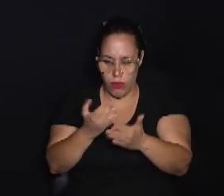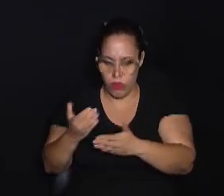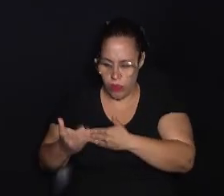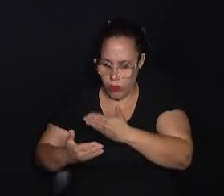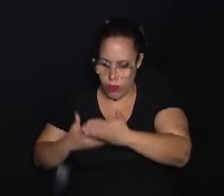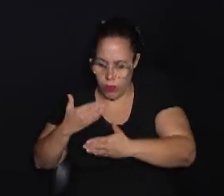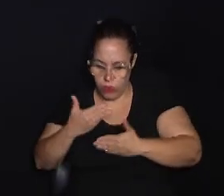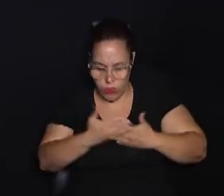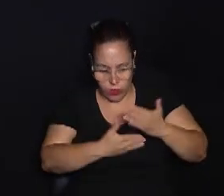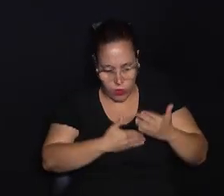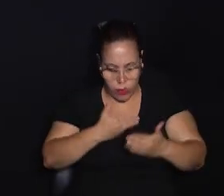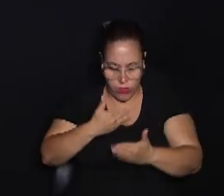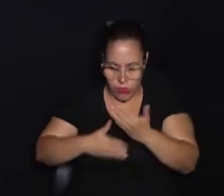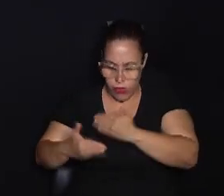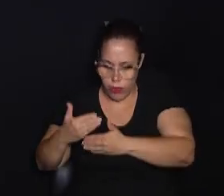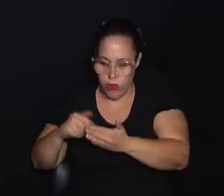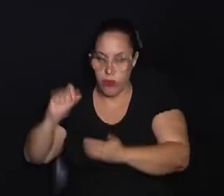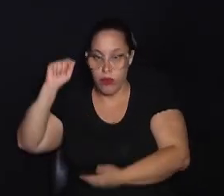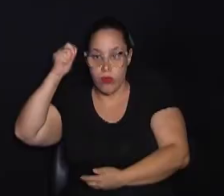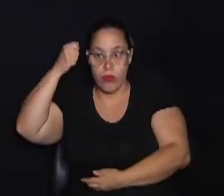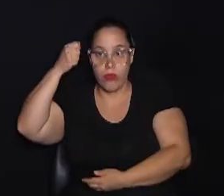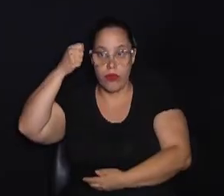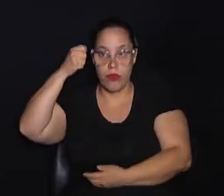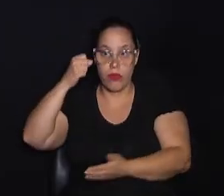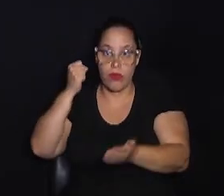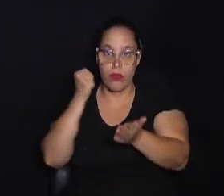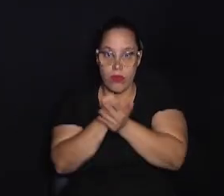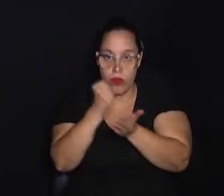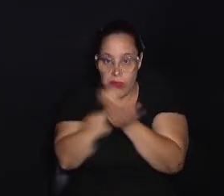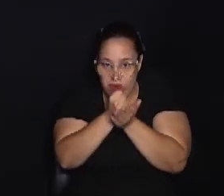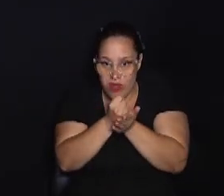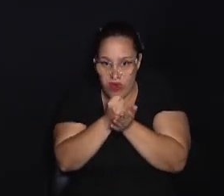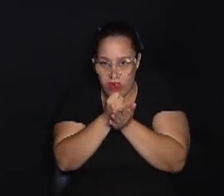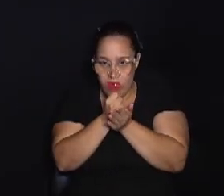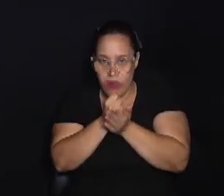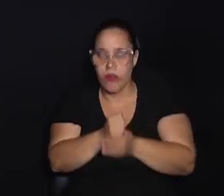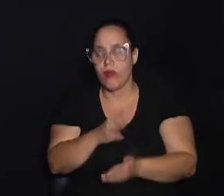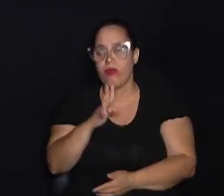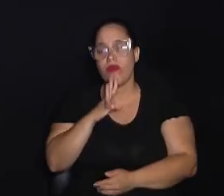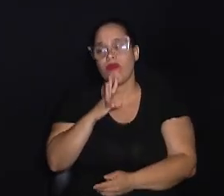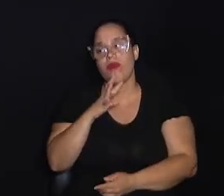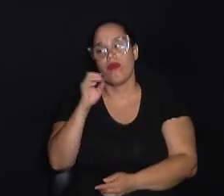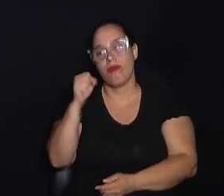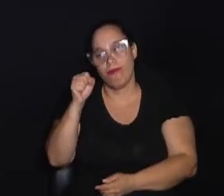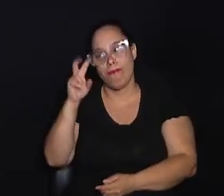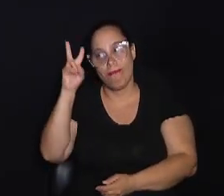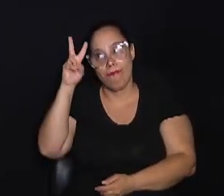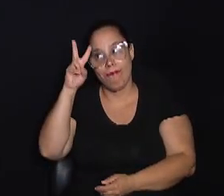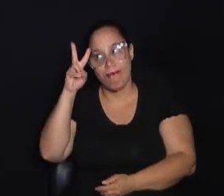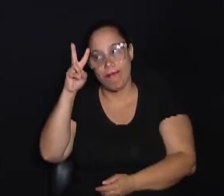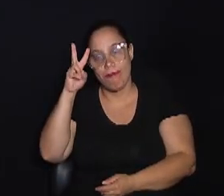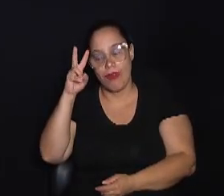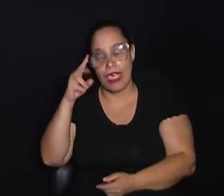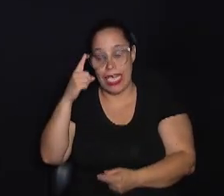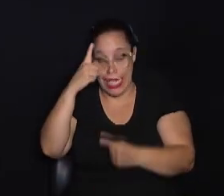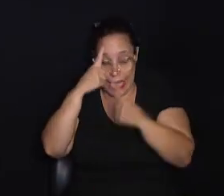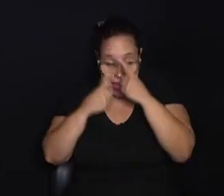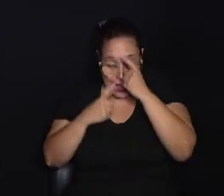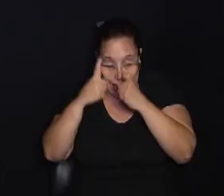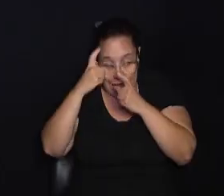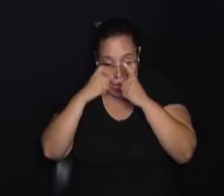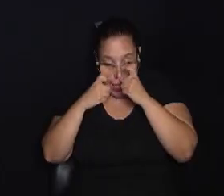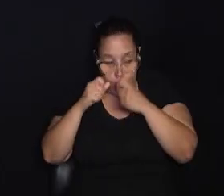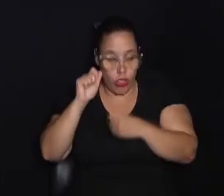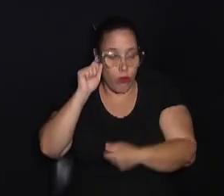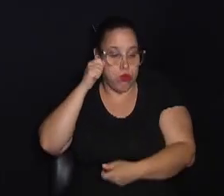cultura negra para a nossa cidade. Ela é um marco. É uma cidade que ela é conhecida, sim, historicamente, por ter sido muito violenta contra o povo